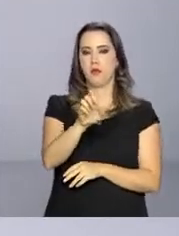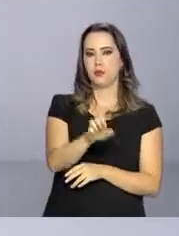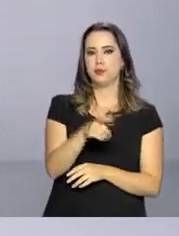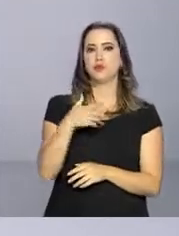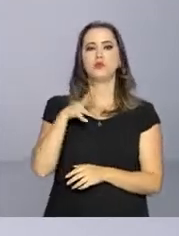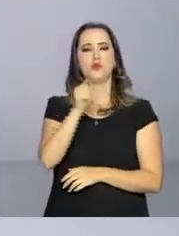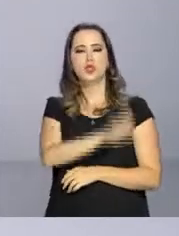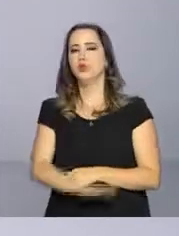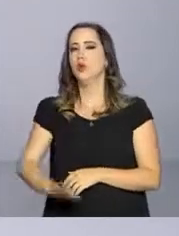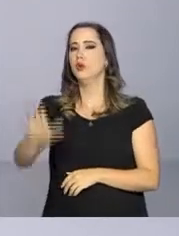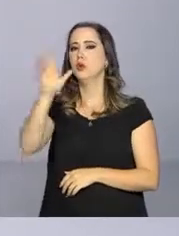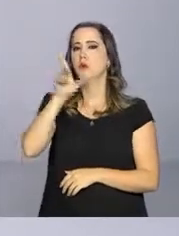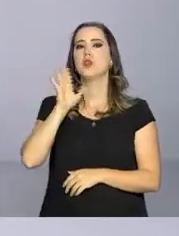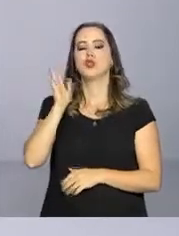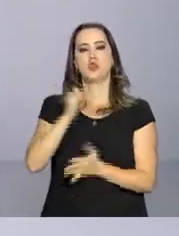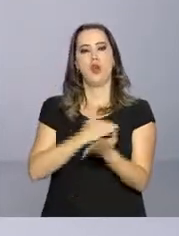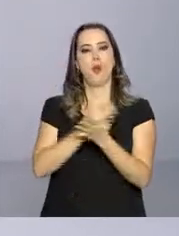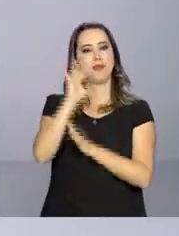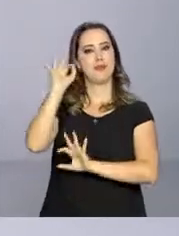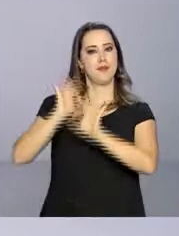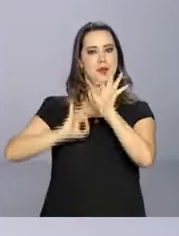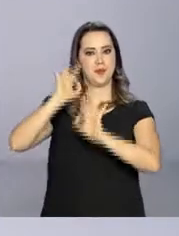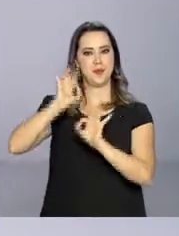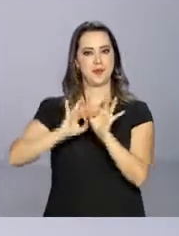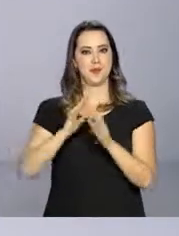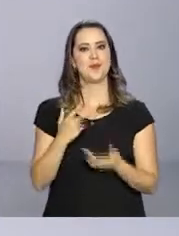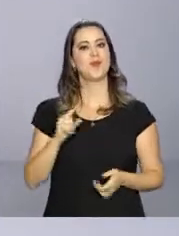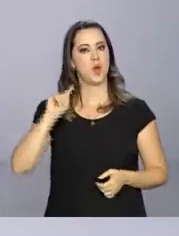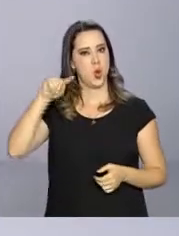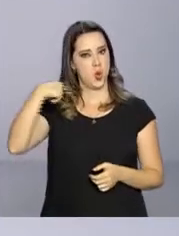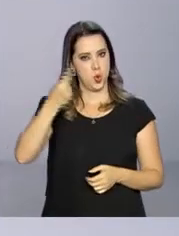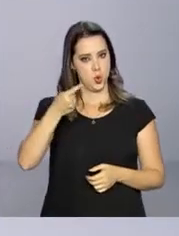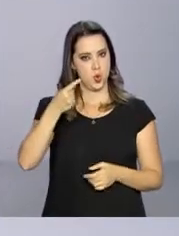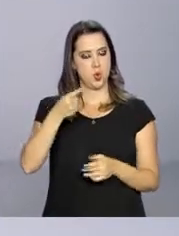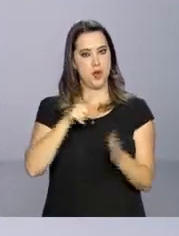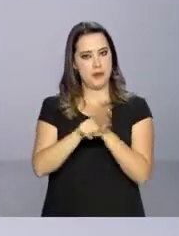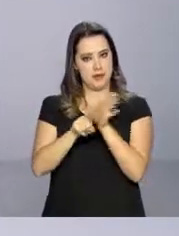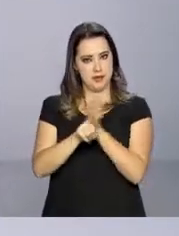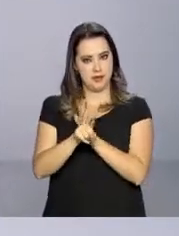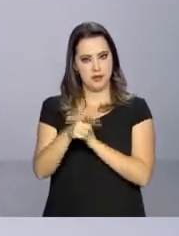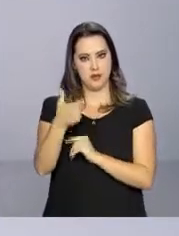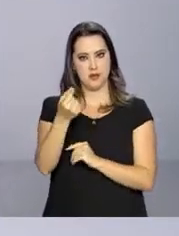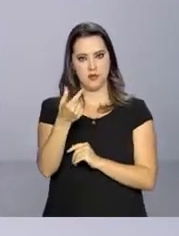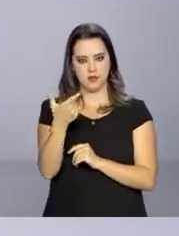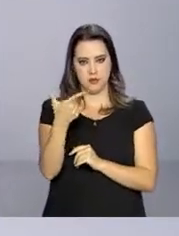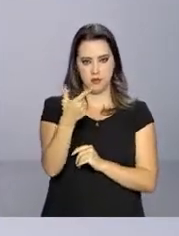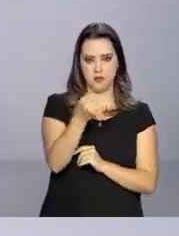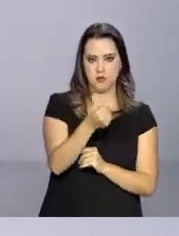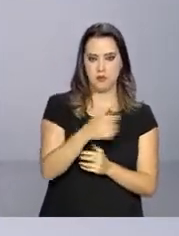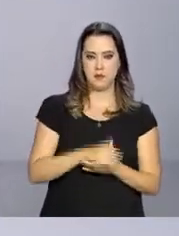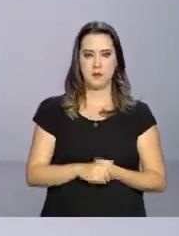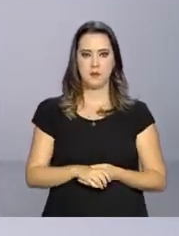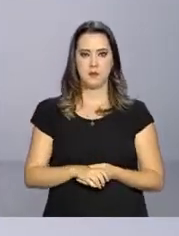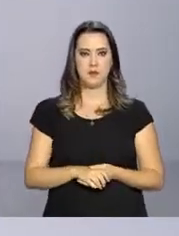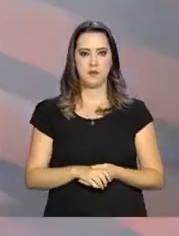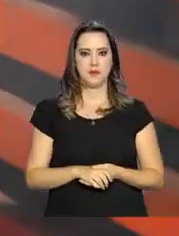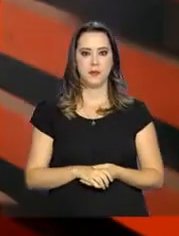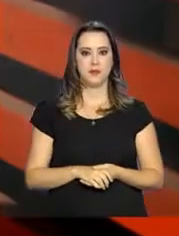levantamos números já começaram a se preparar o próximo censo vai ser em 2020